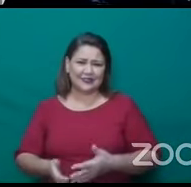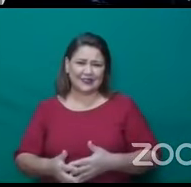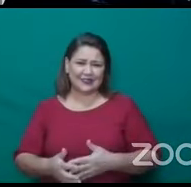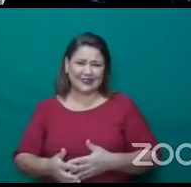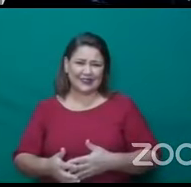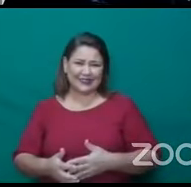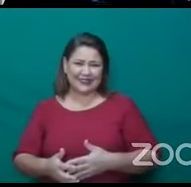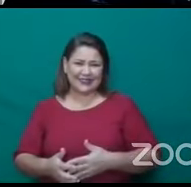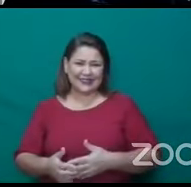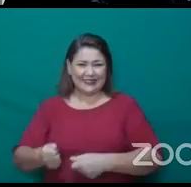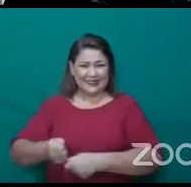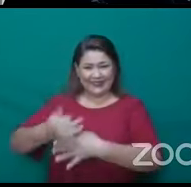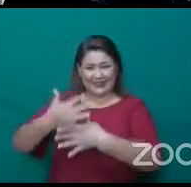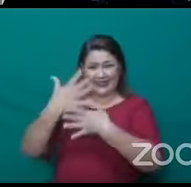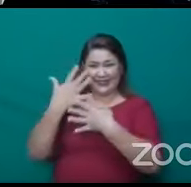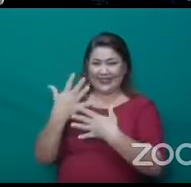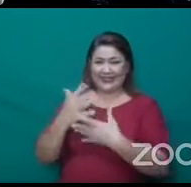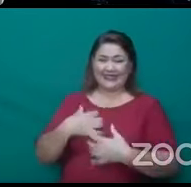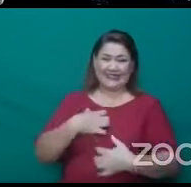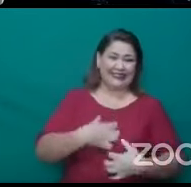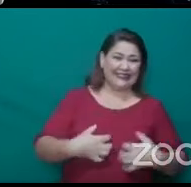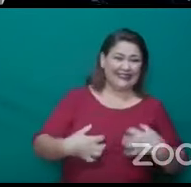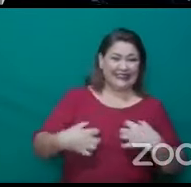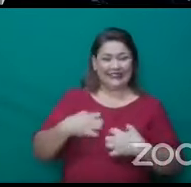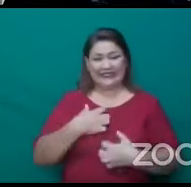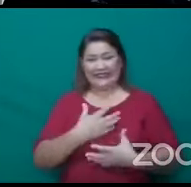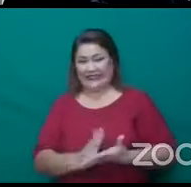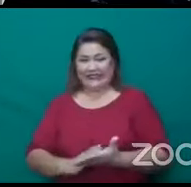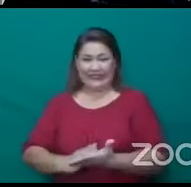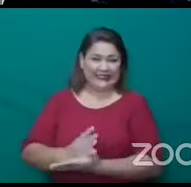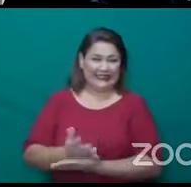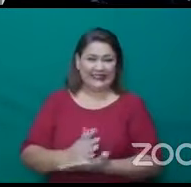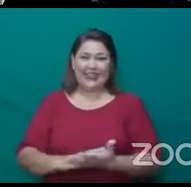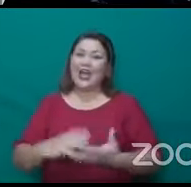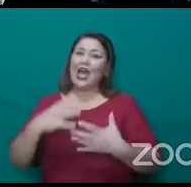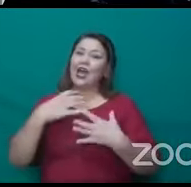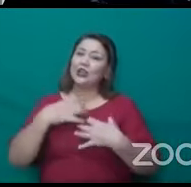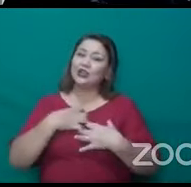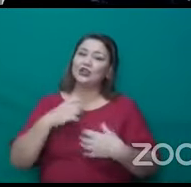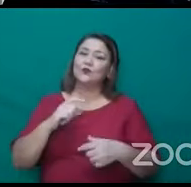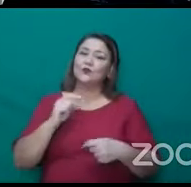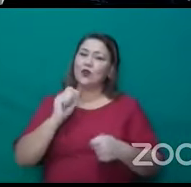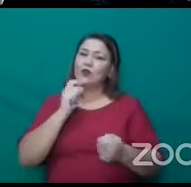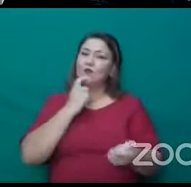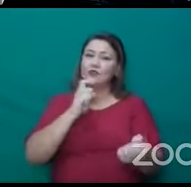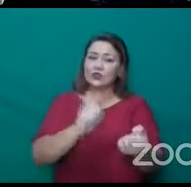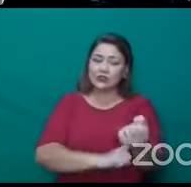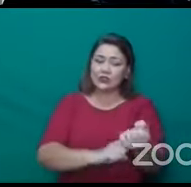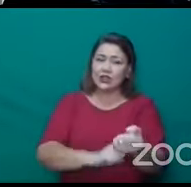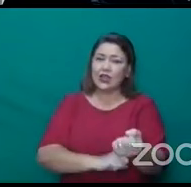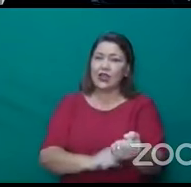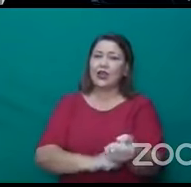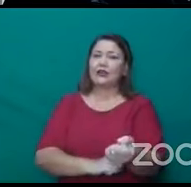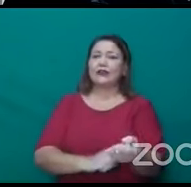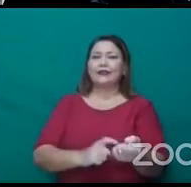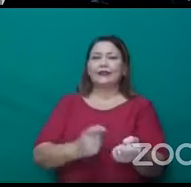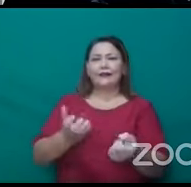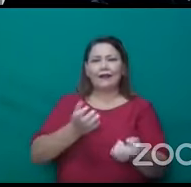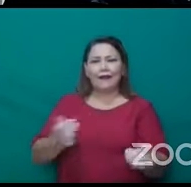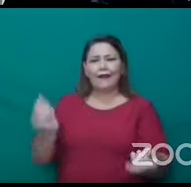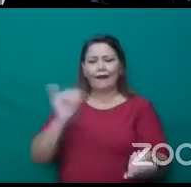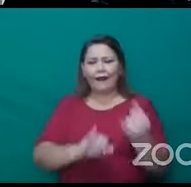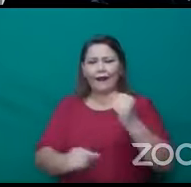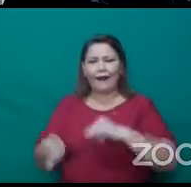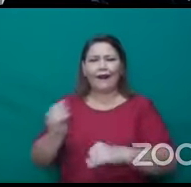nos comentários agora, porque assim, Assim. foi difícil acertar o tom do sangue que a gente queria, né? E aí foram assim, litros